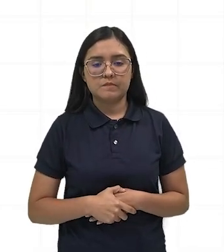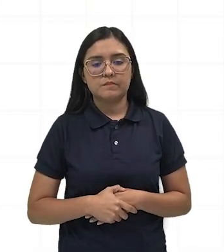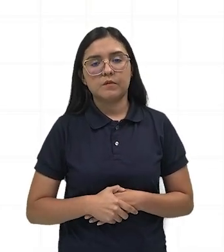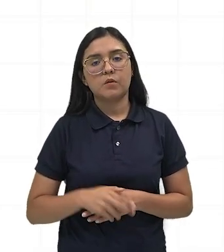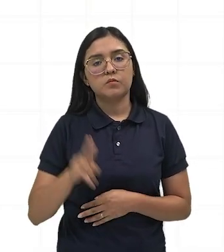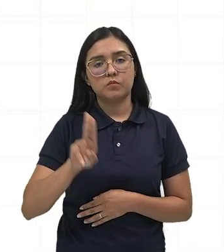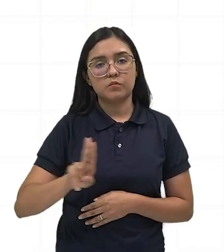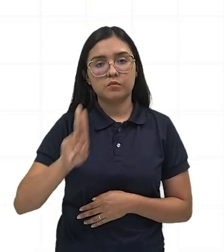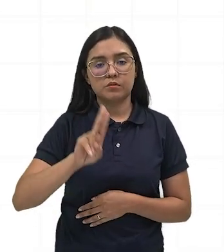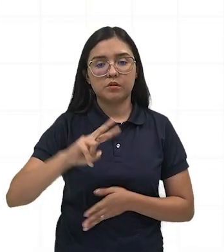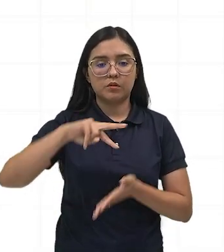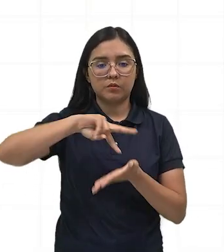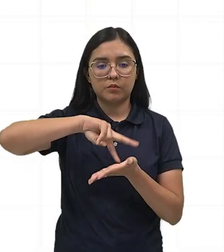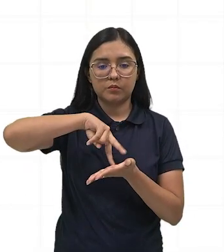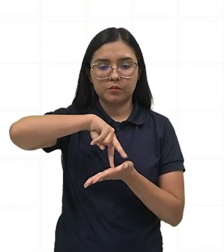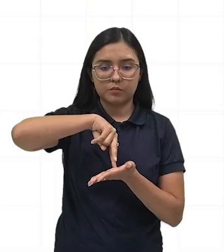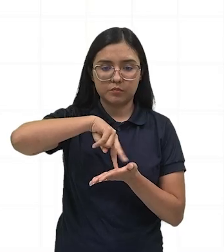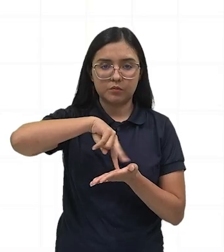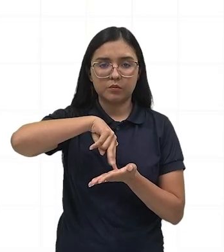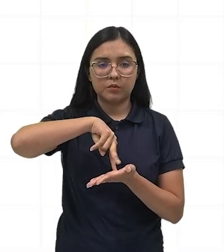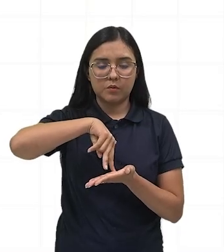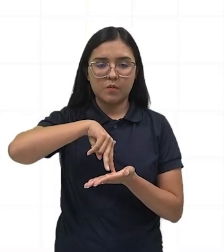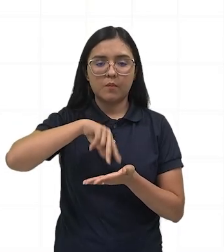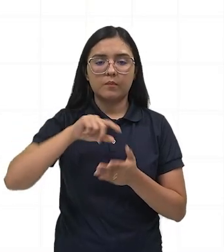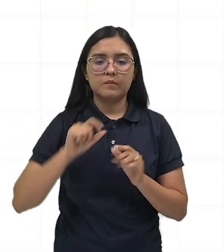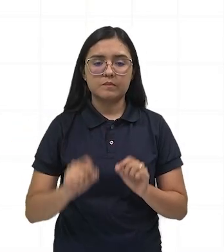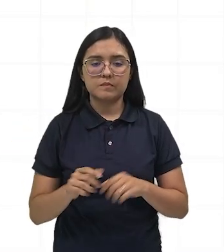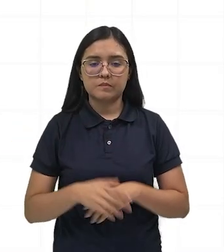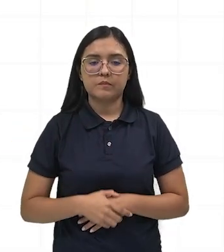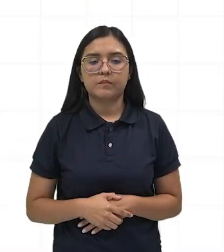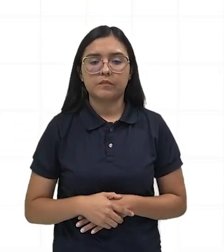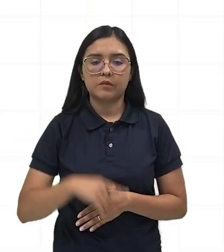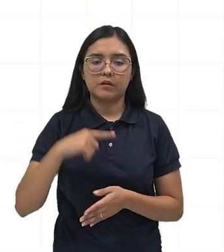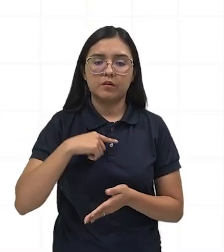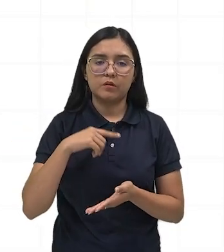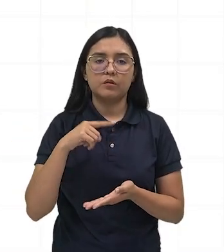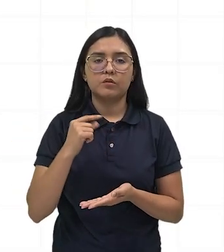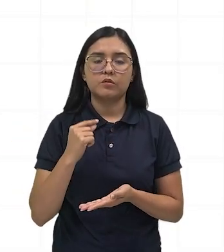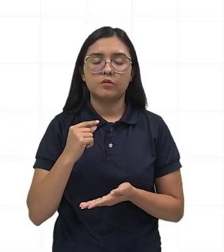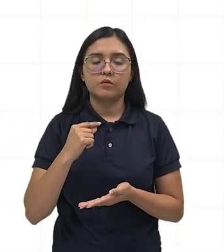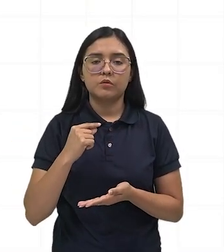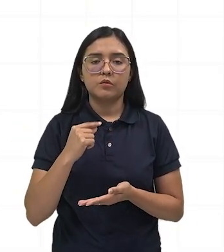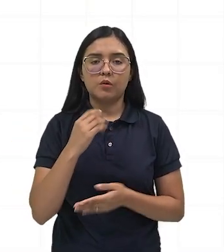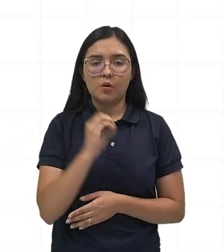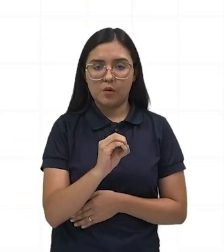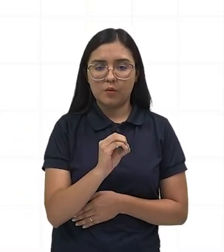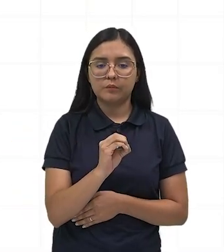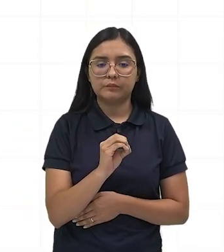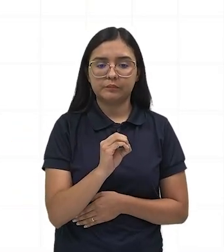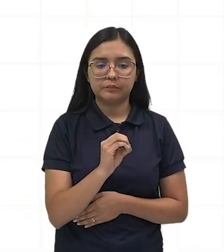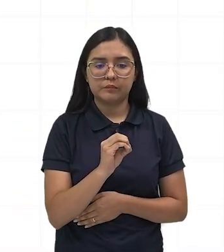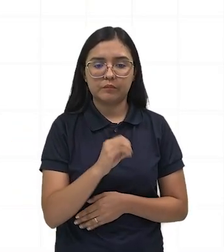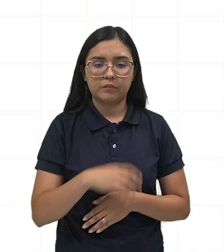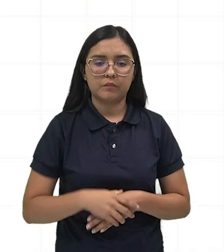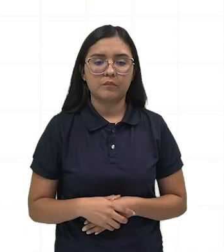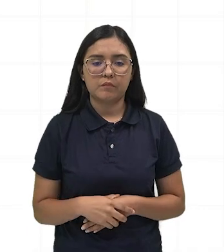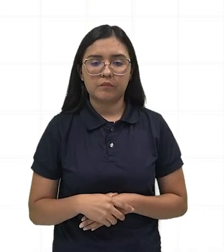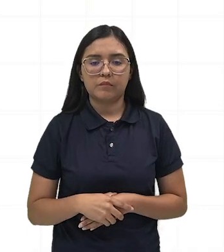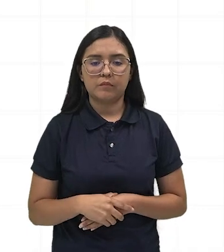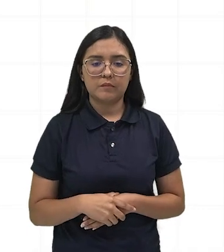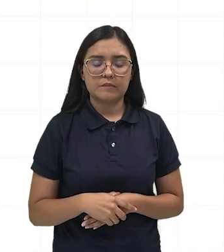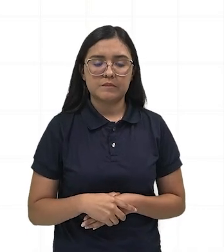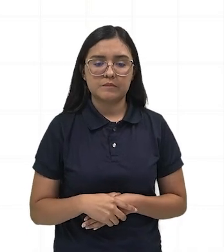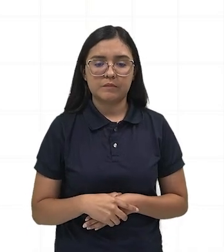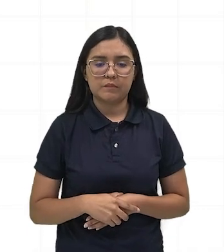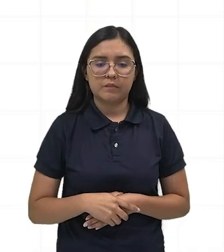seca do compasso em O e uma abertura qualquer, marcamos sobre